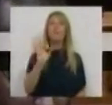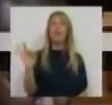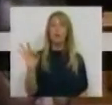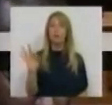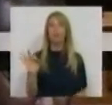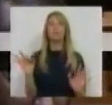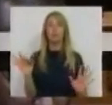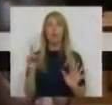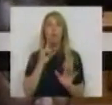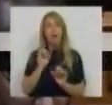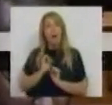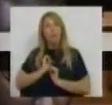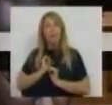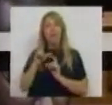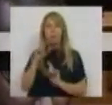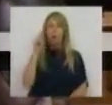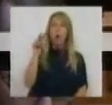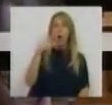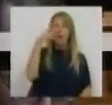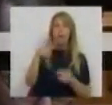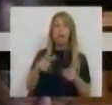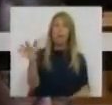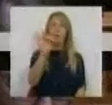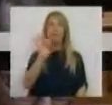mas que olha também para os franceses como aqueles que